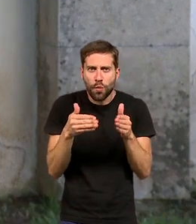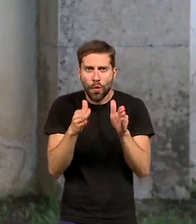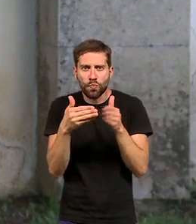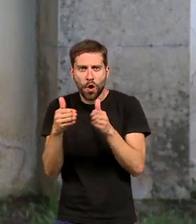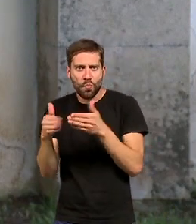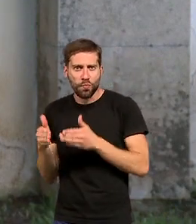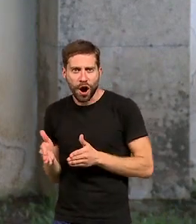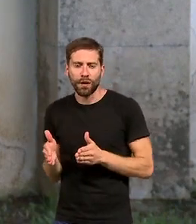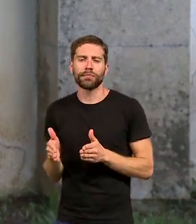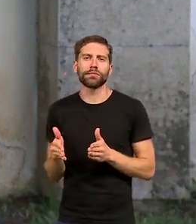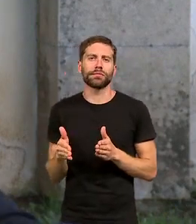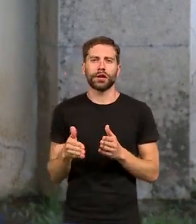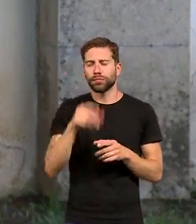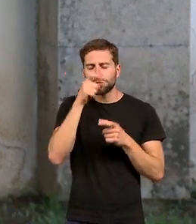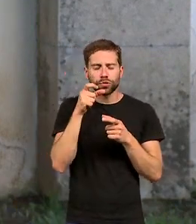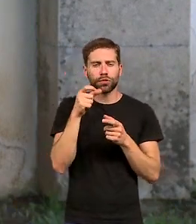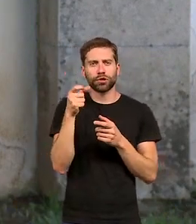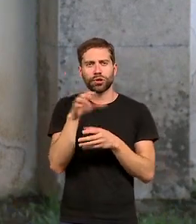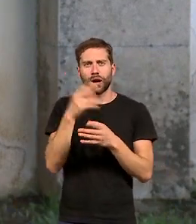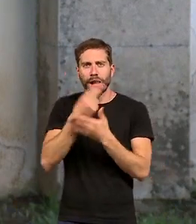de variedíssimas